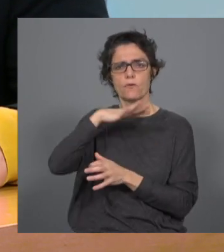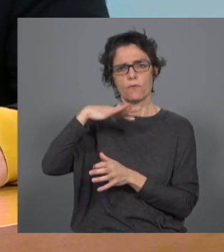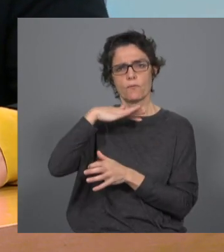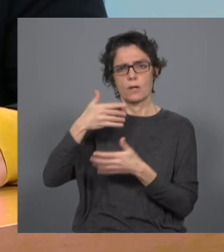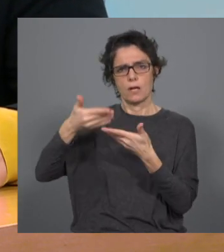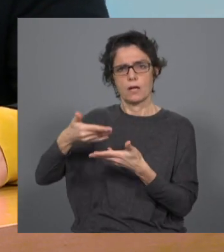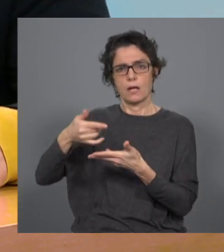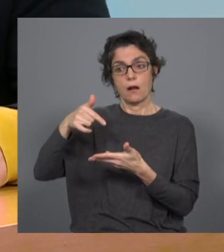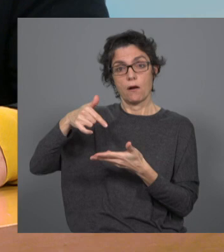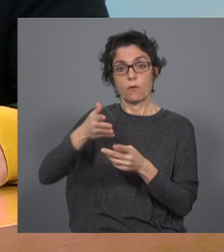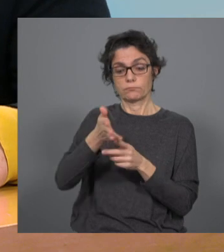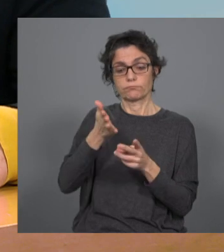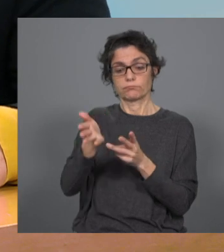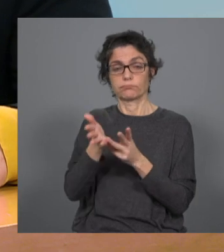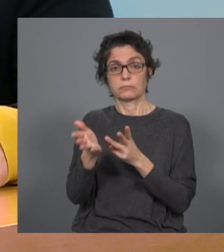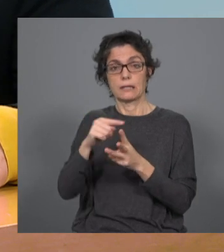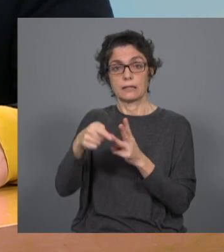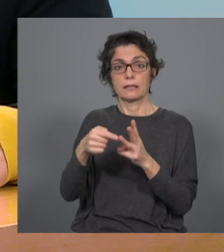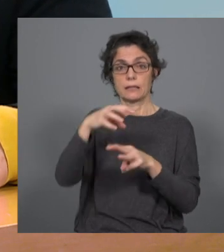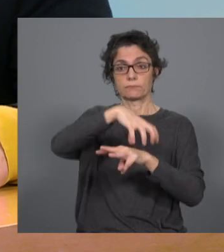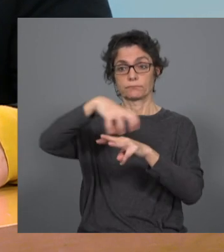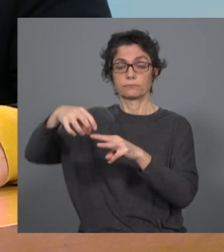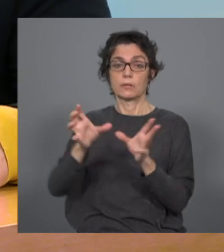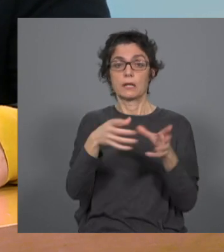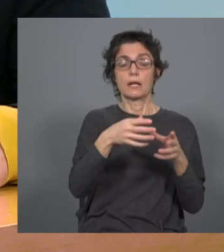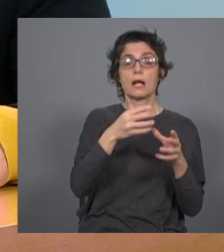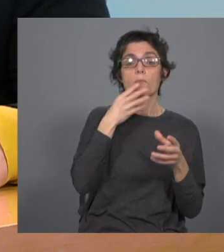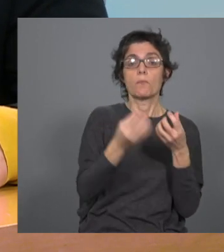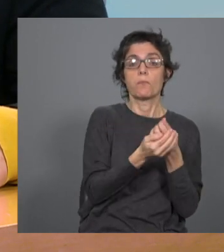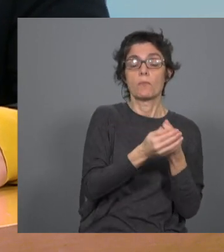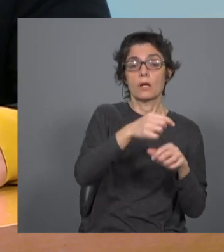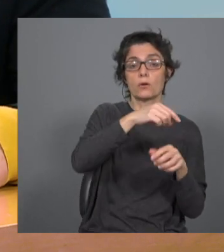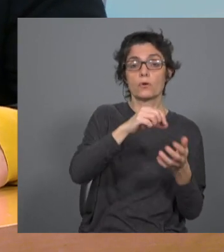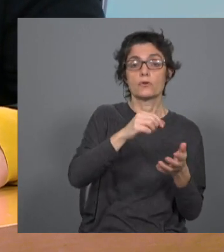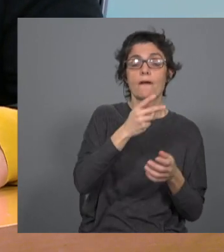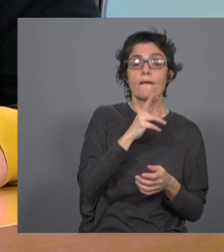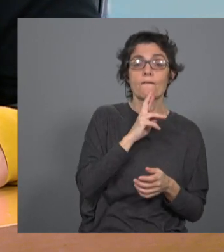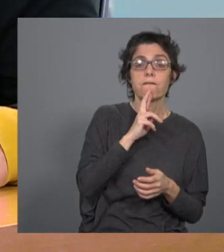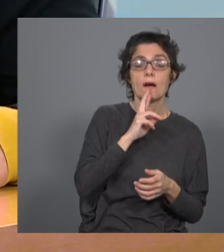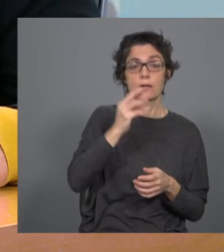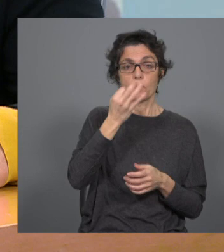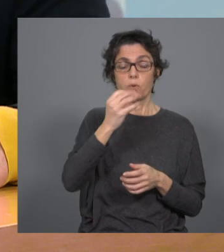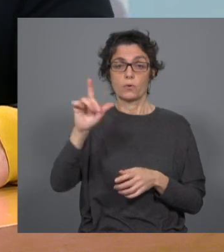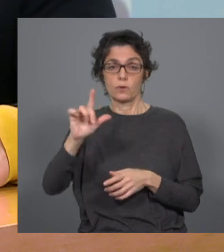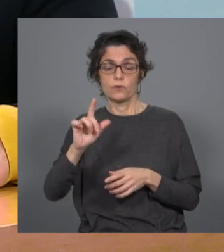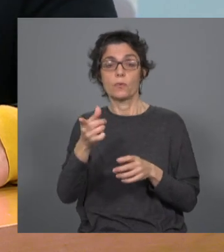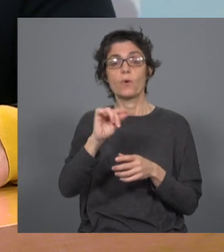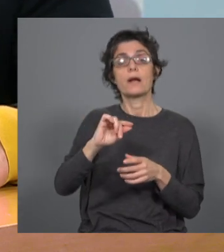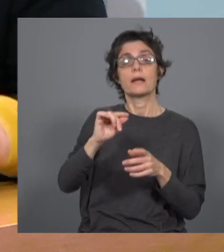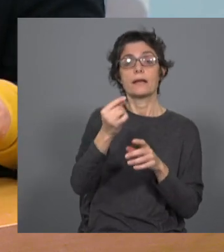dinamizamos 3 equipamentos de idosos, um em Fátima, um no Porto e outro em Lisboa, e 10 equipamentos de